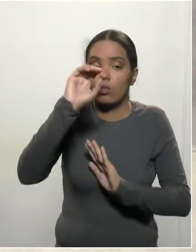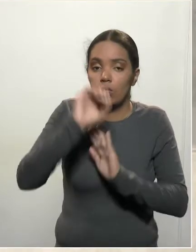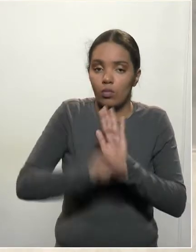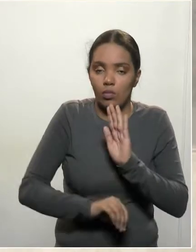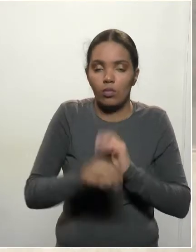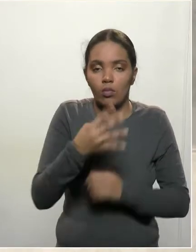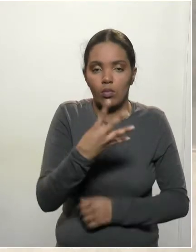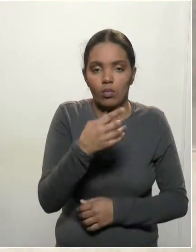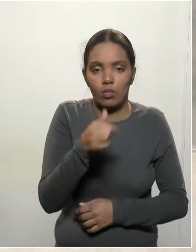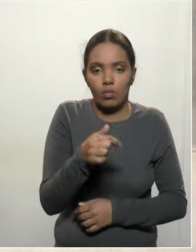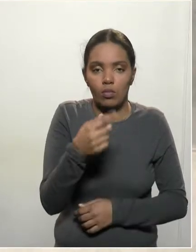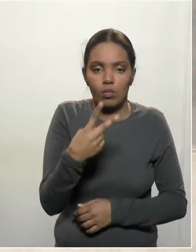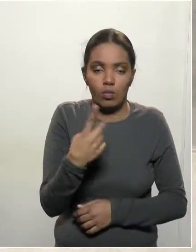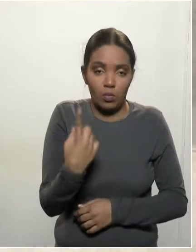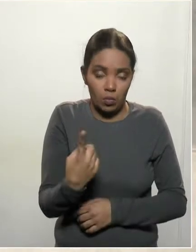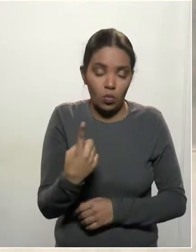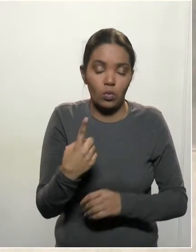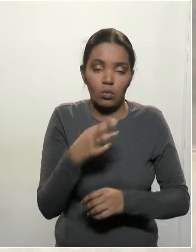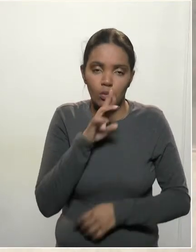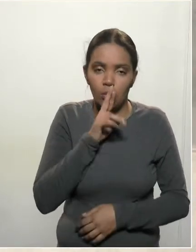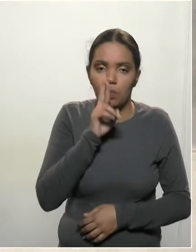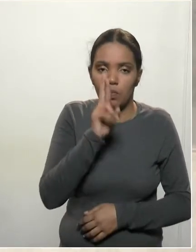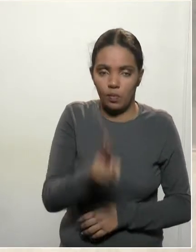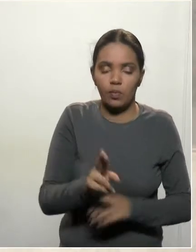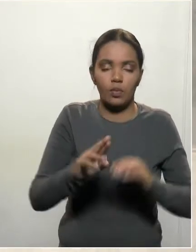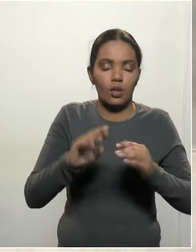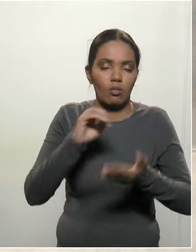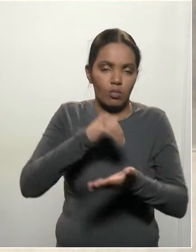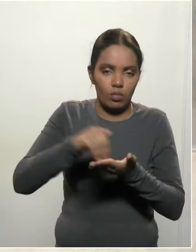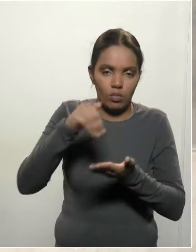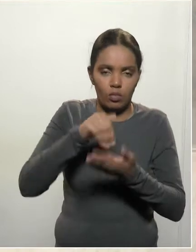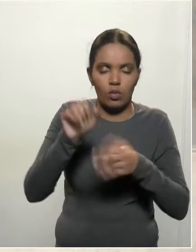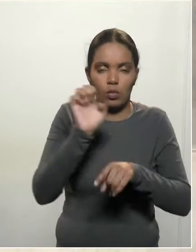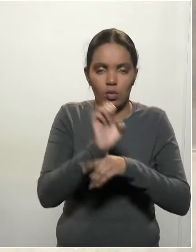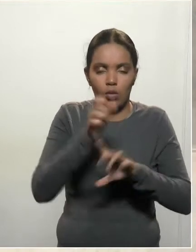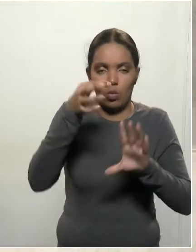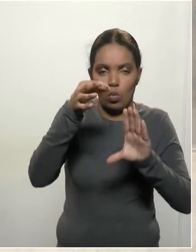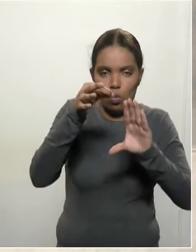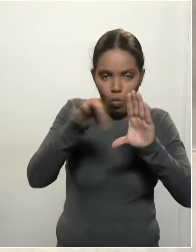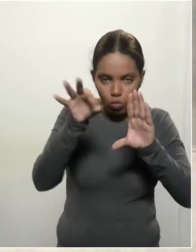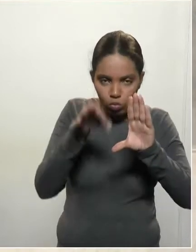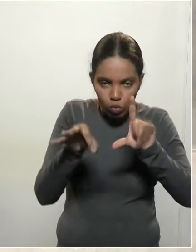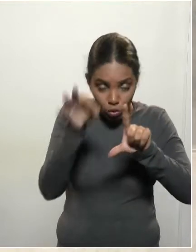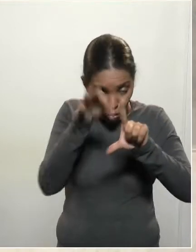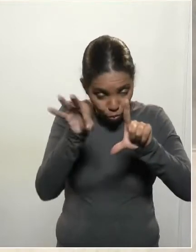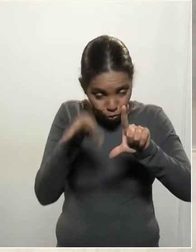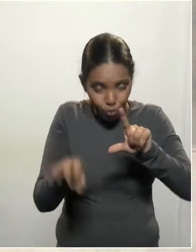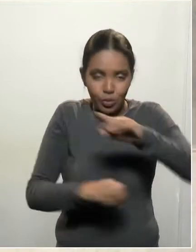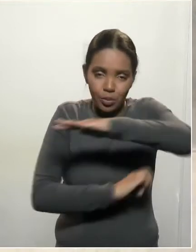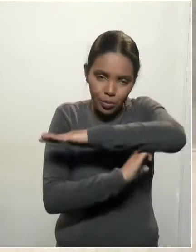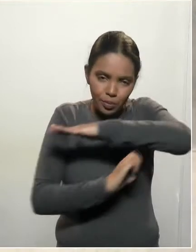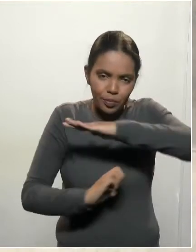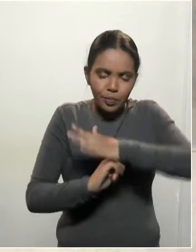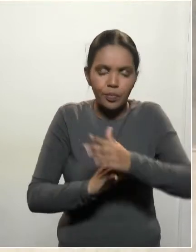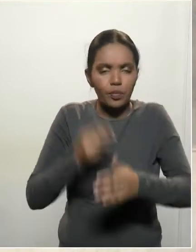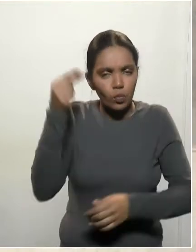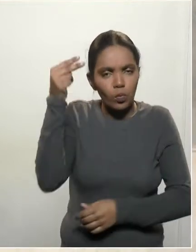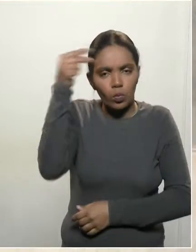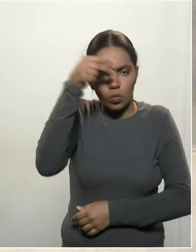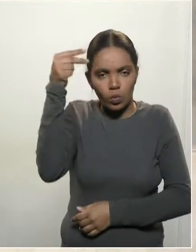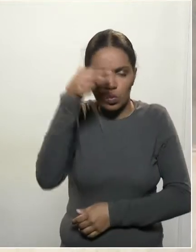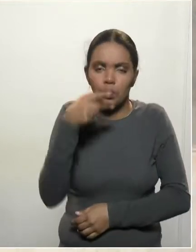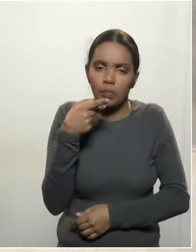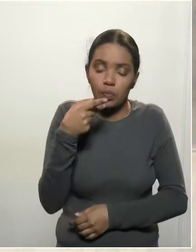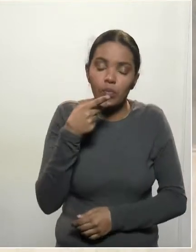encaminhando resposta da Secretaria de Estado de Infraestrutura e Logística ao requerimento de autoria do deputado Gilson de Souza, referente à implantação